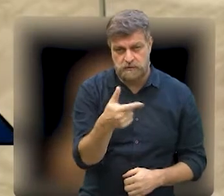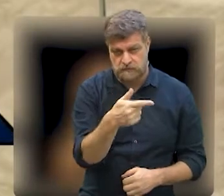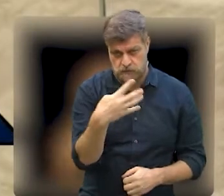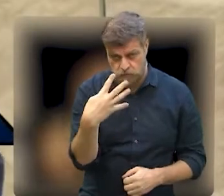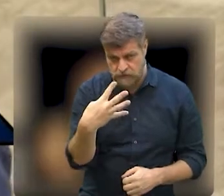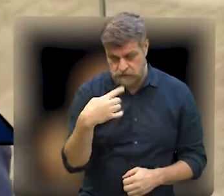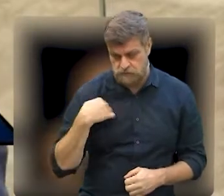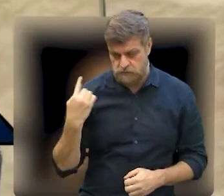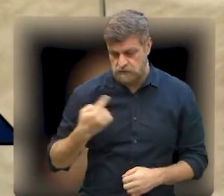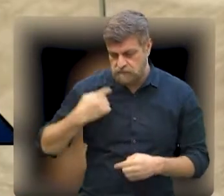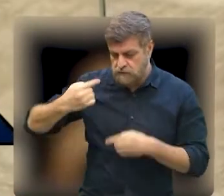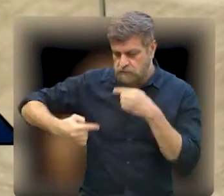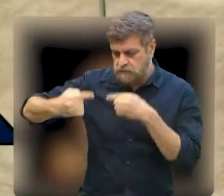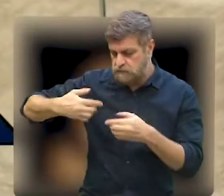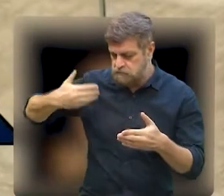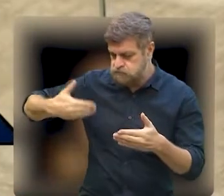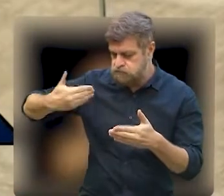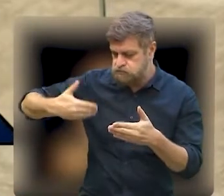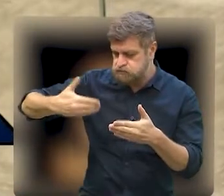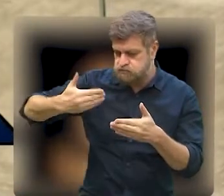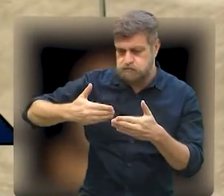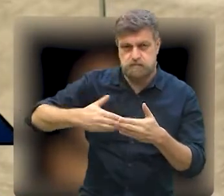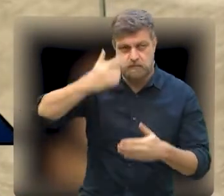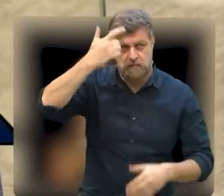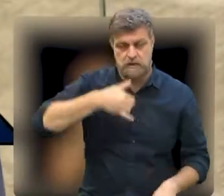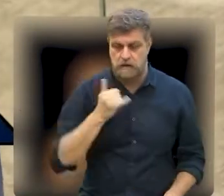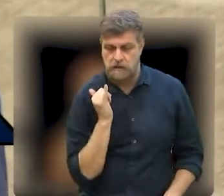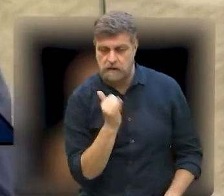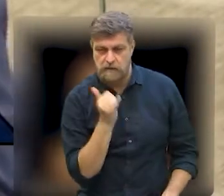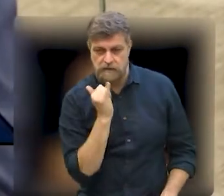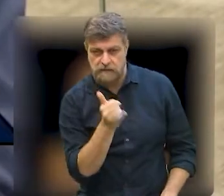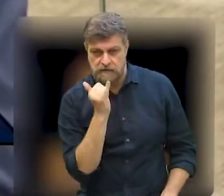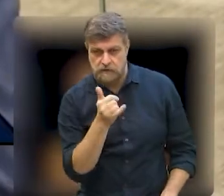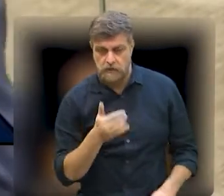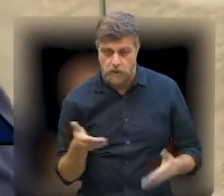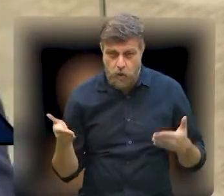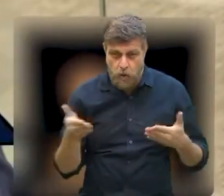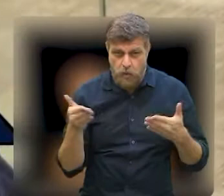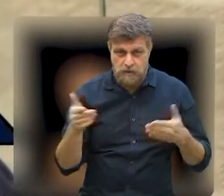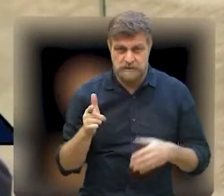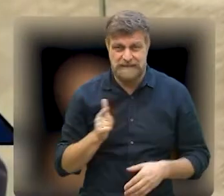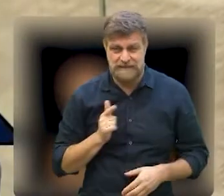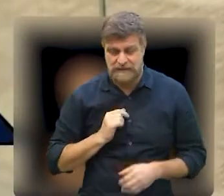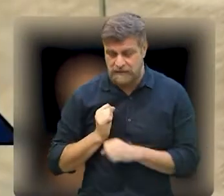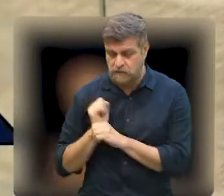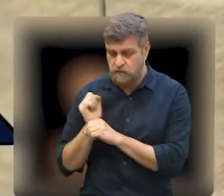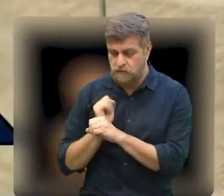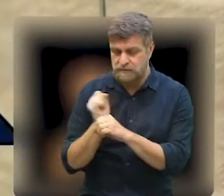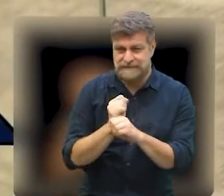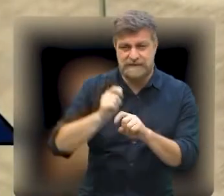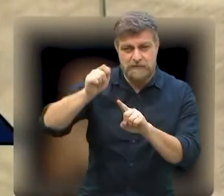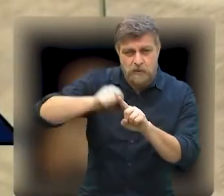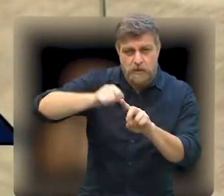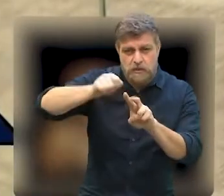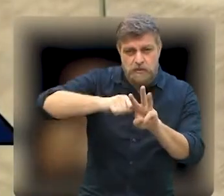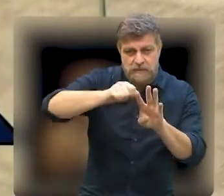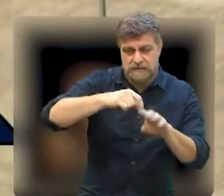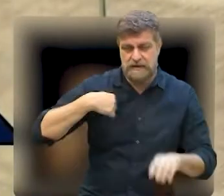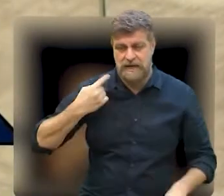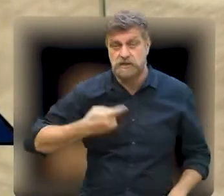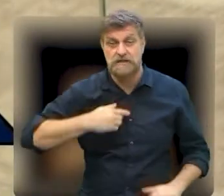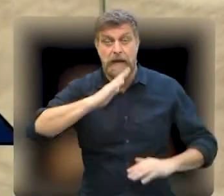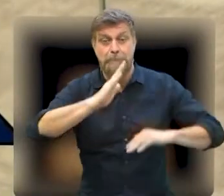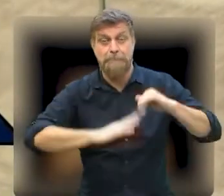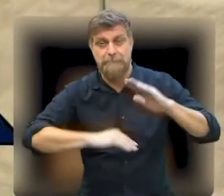31/12/2024, então nós estaremos discutindo, mas foi o que eu disse, essa é uma margem de muitos anos, muitos meses. Nós queremos também